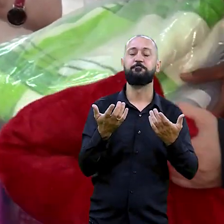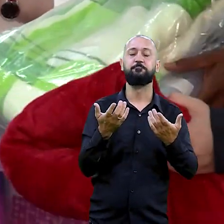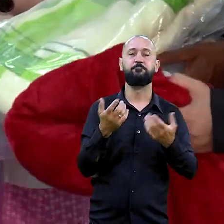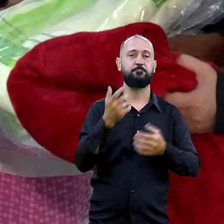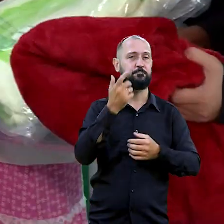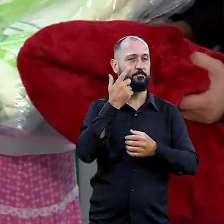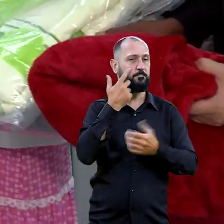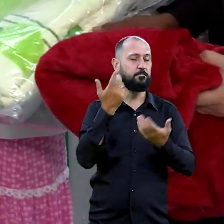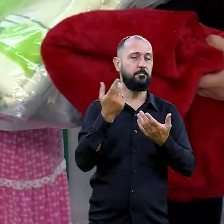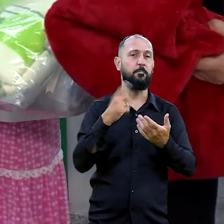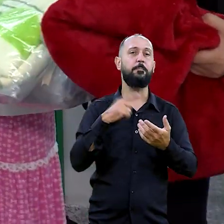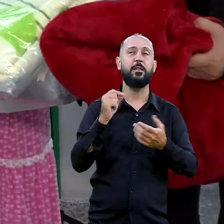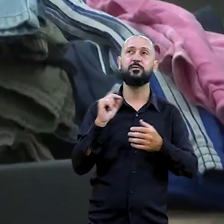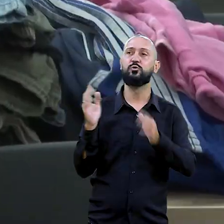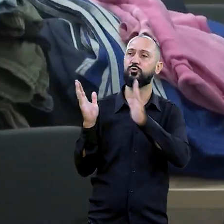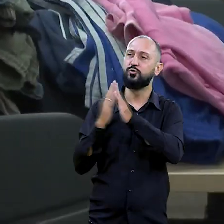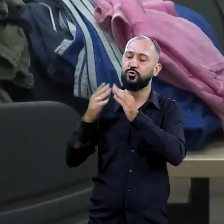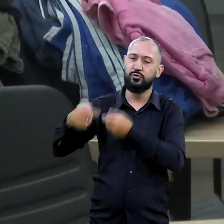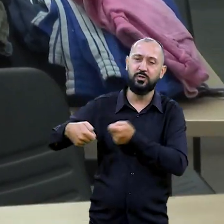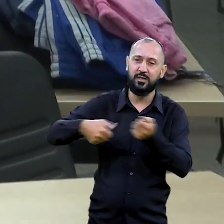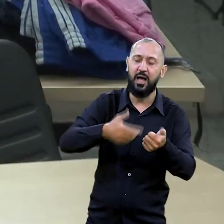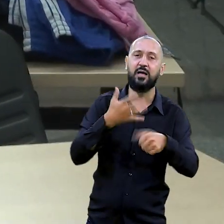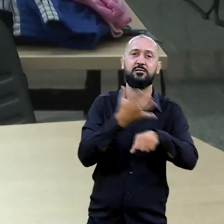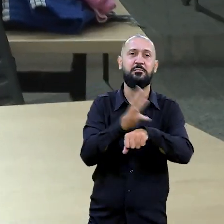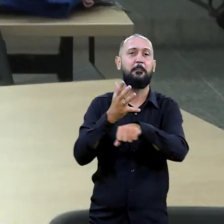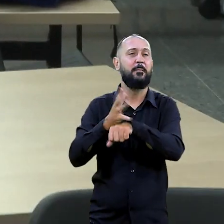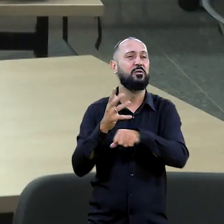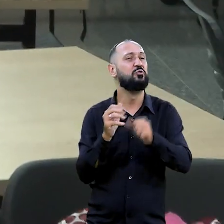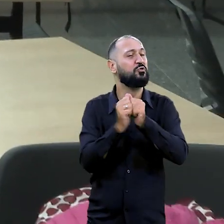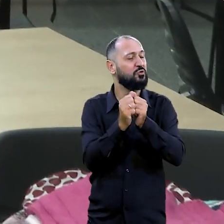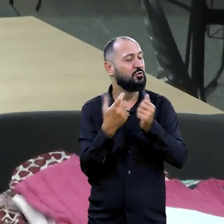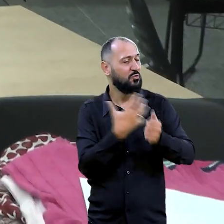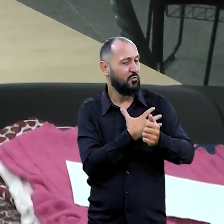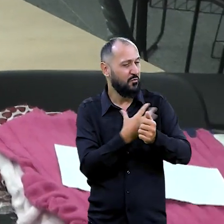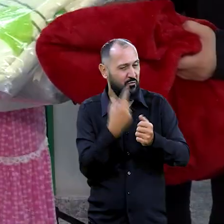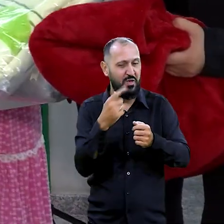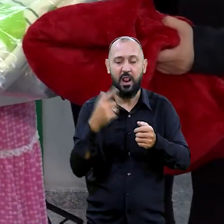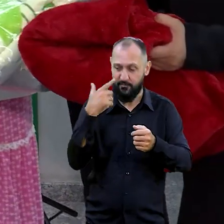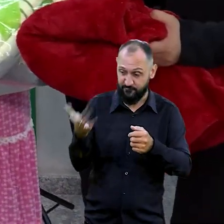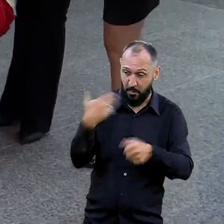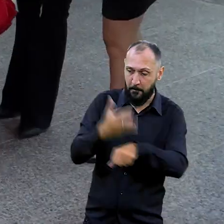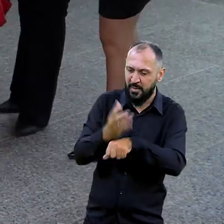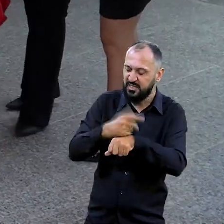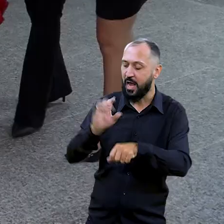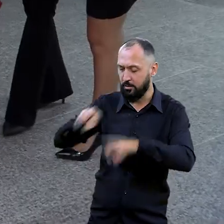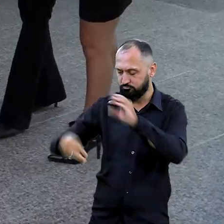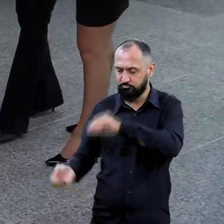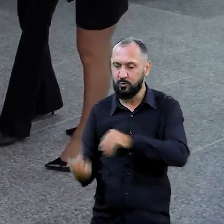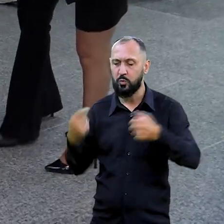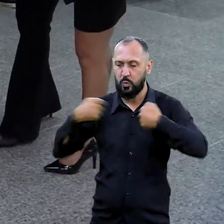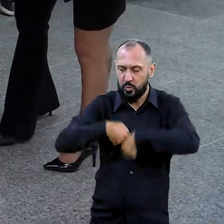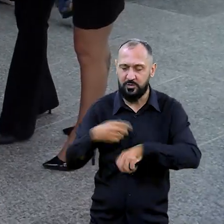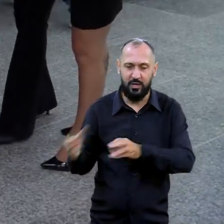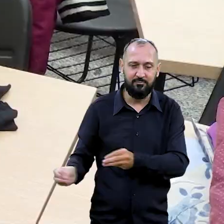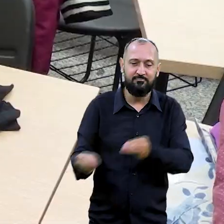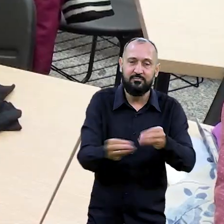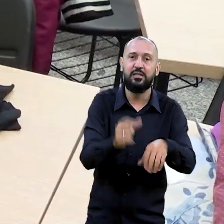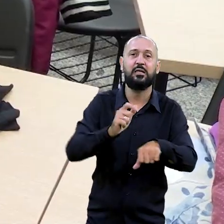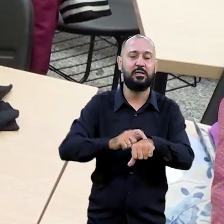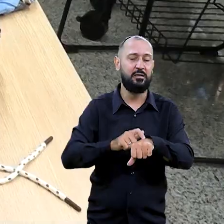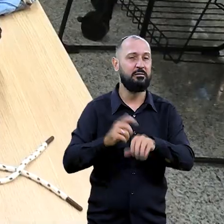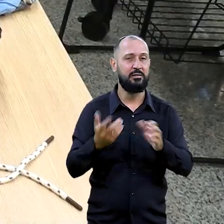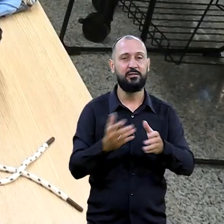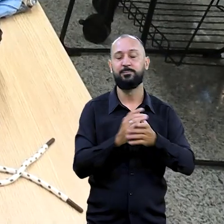Todo o processo é muito bom. Quando você vê as pessoas doando, né, os agasalhos, né, trazendo de casa, fazendo um exercício com os